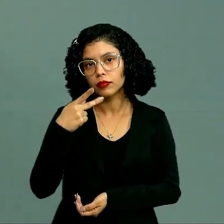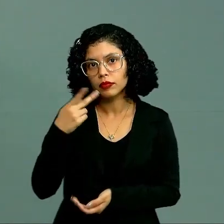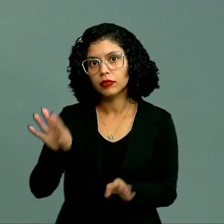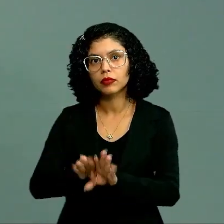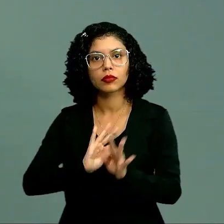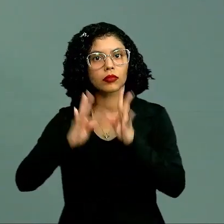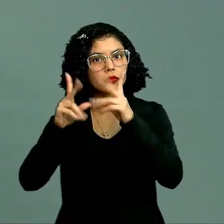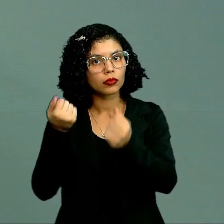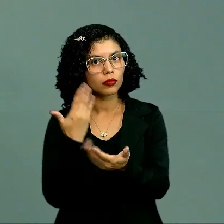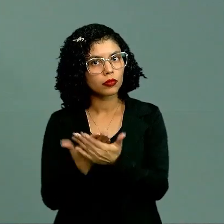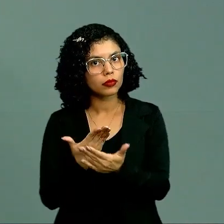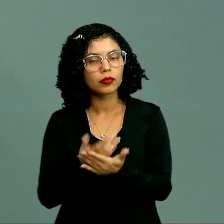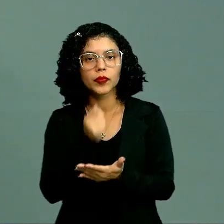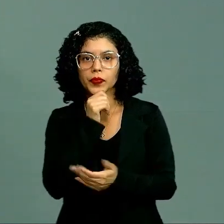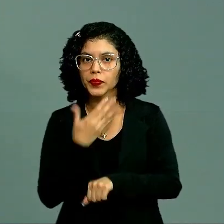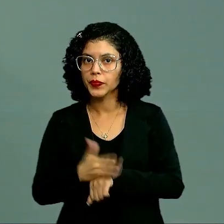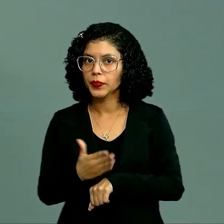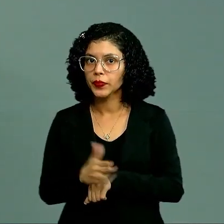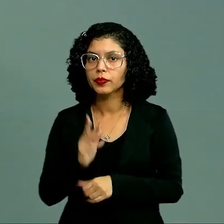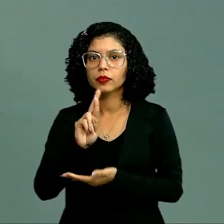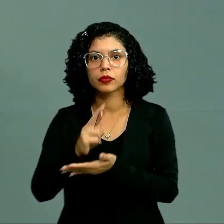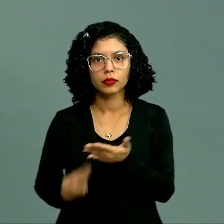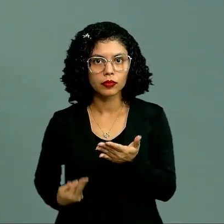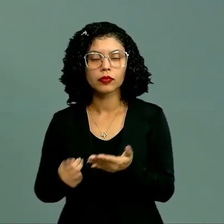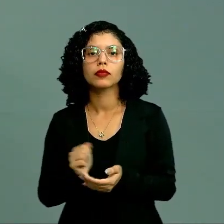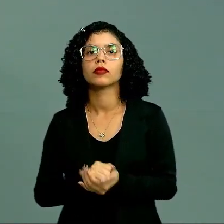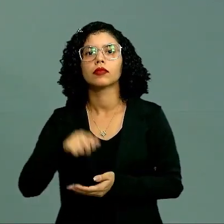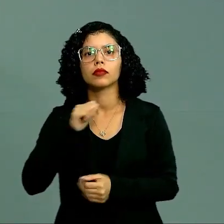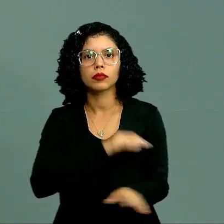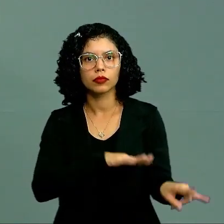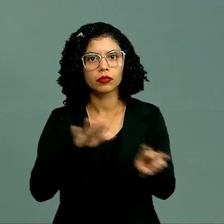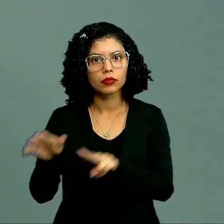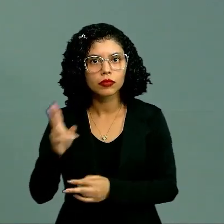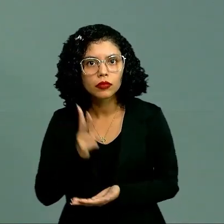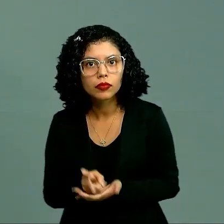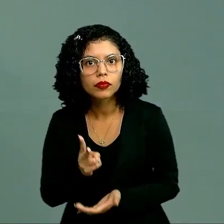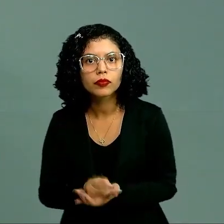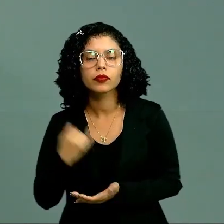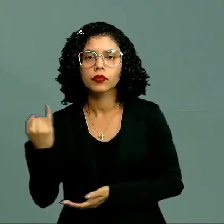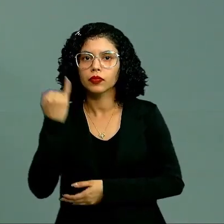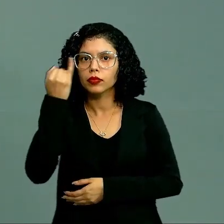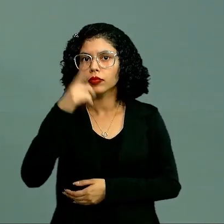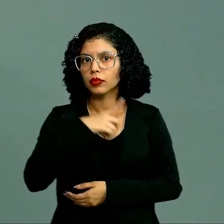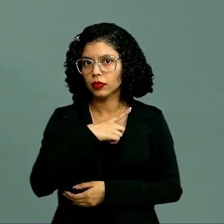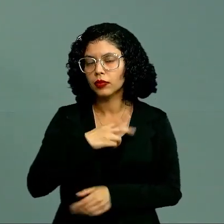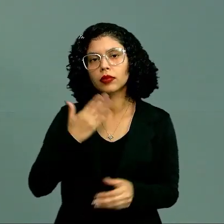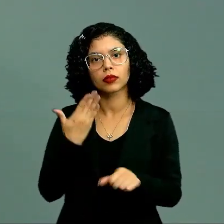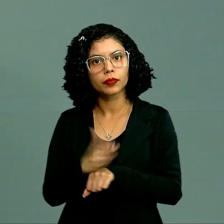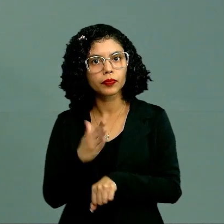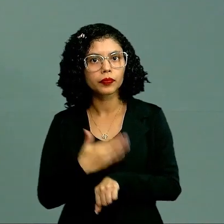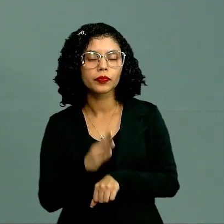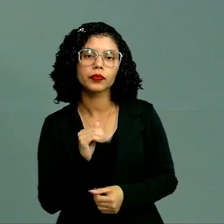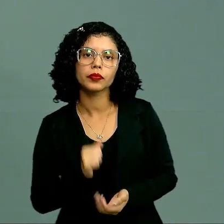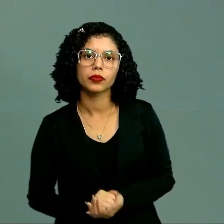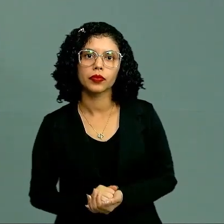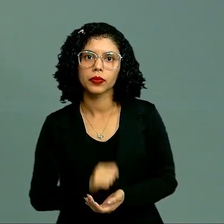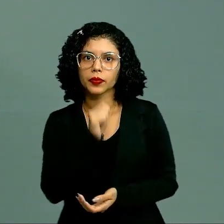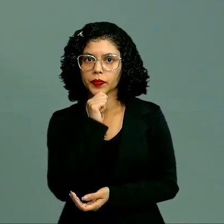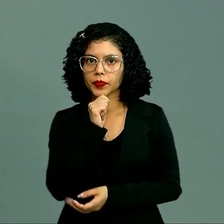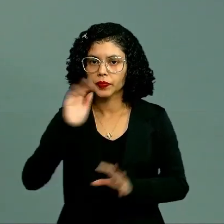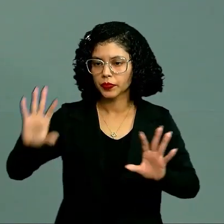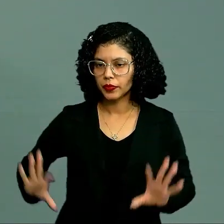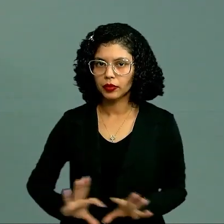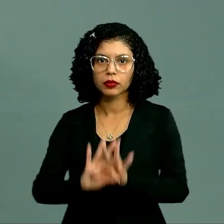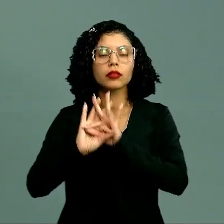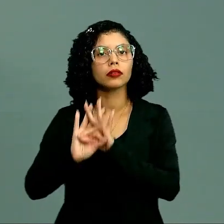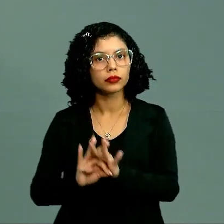as aulas que é necessário que você treine redação toda semana? Pois é importante que você treine, que você utilize todos esses